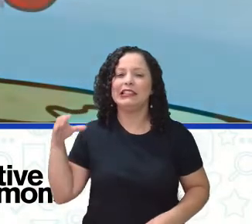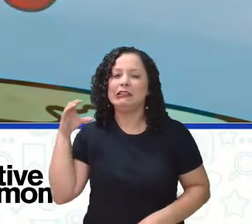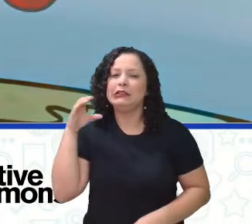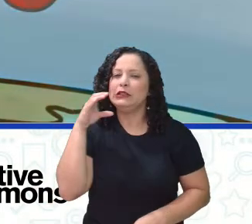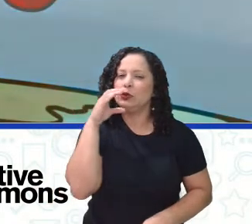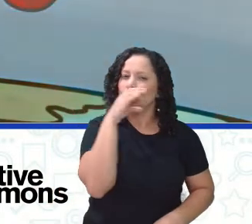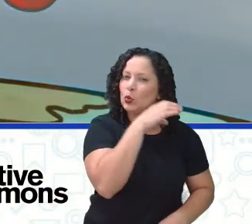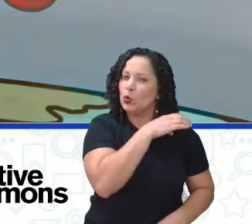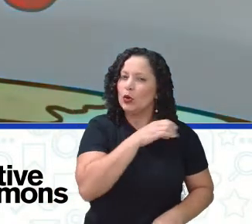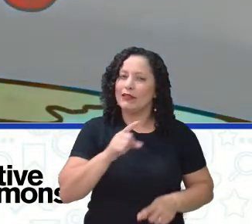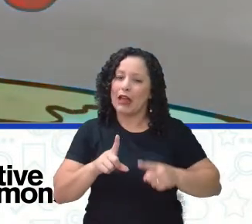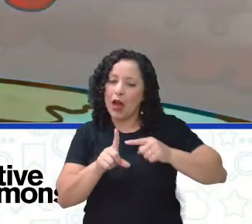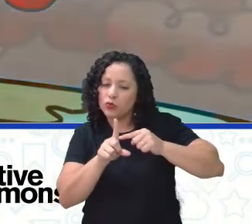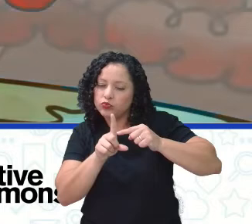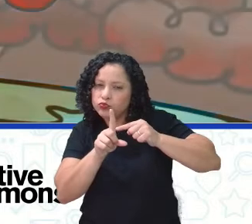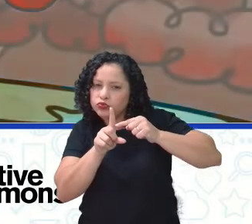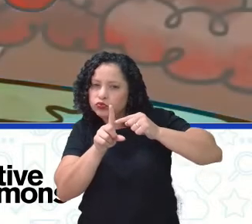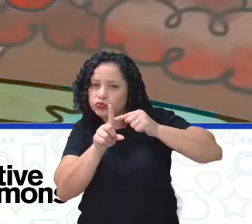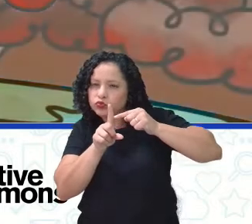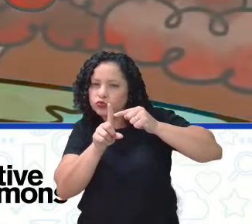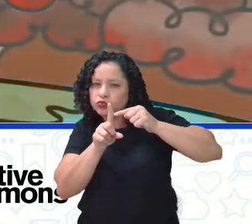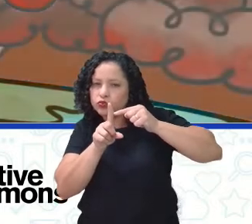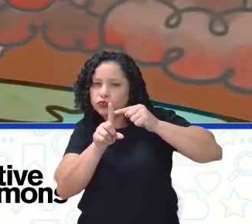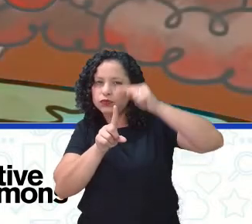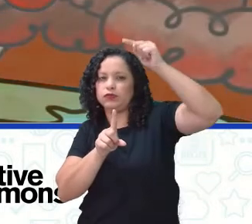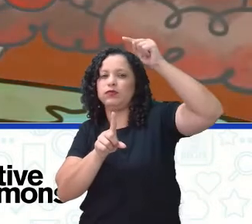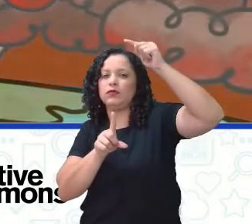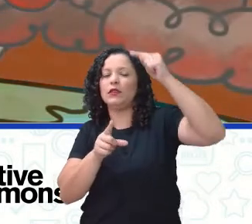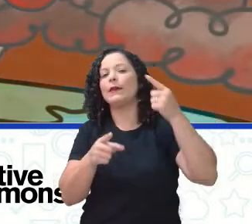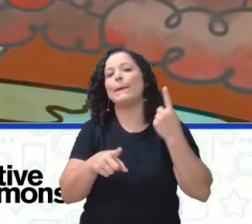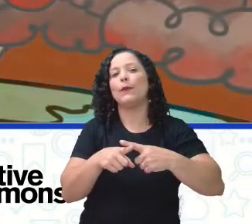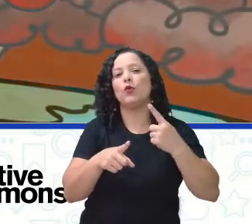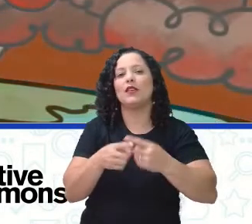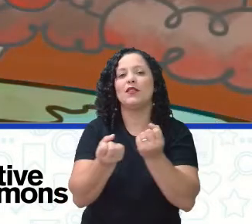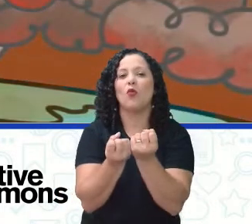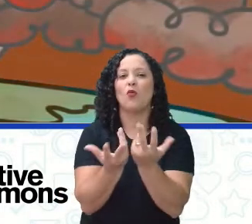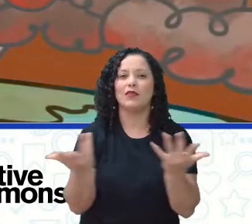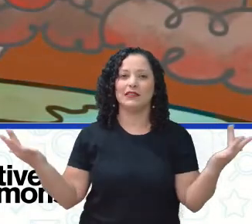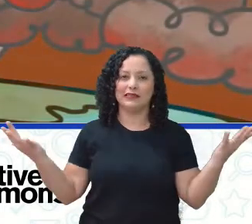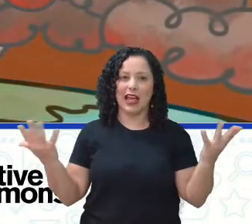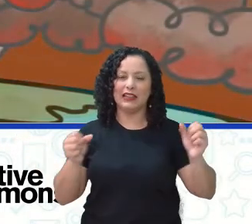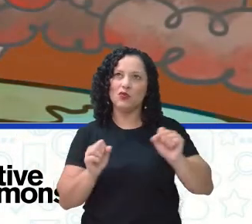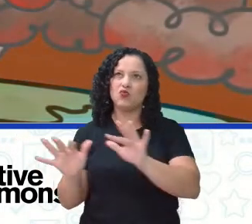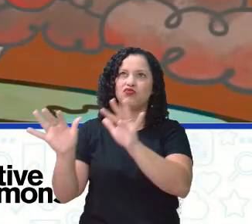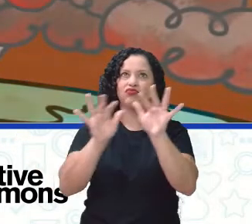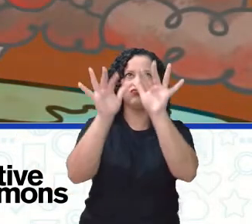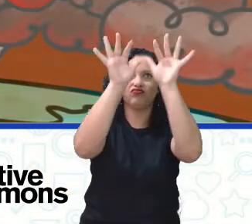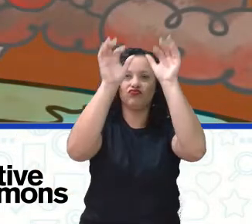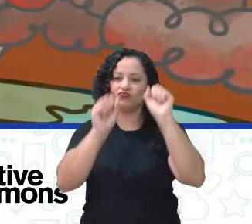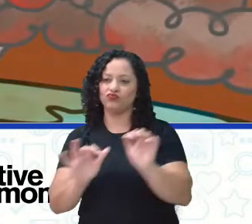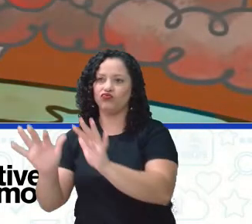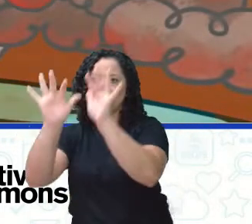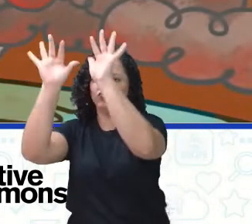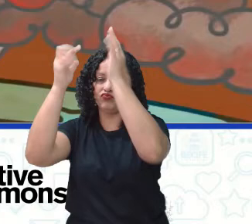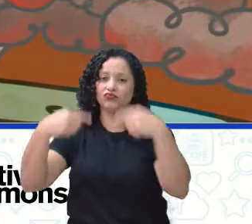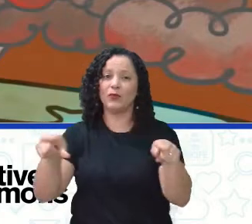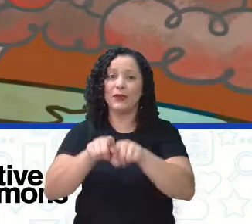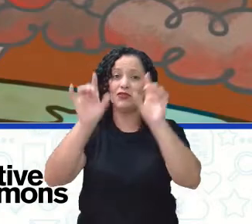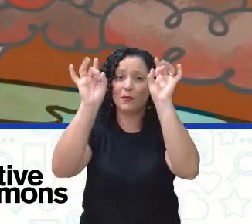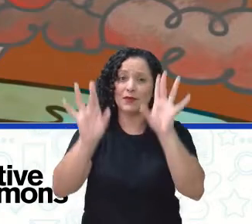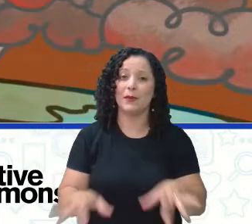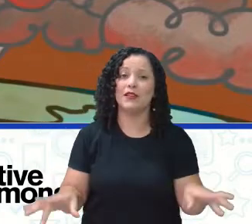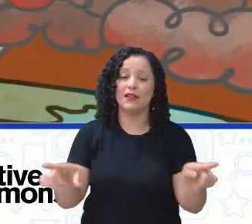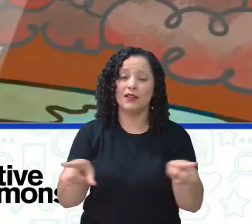na superfície terrestre por causa do aumento da concentração de gases na atmosfera, especialmente o gás carbônico,